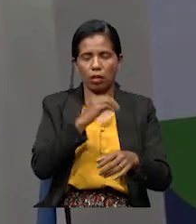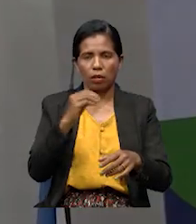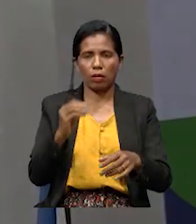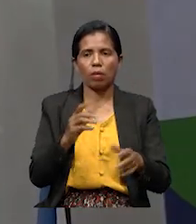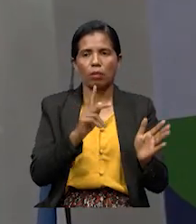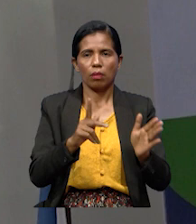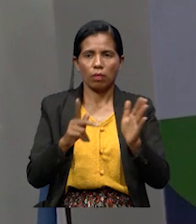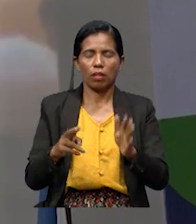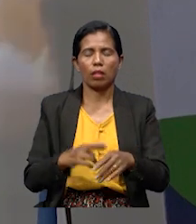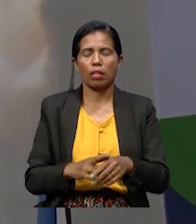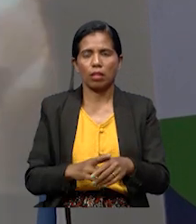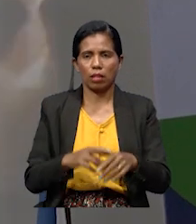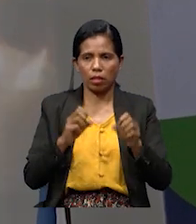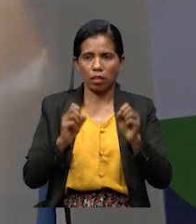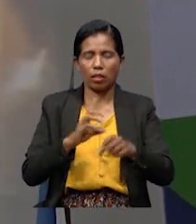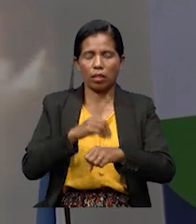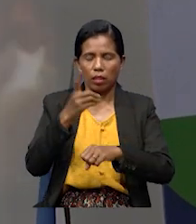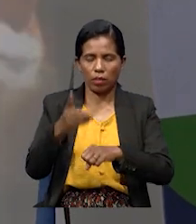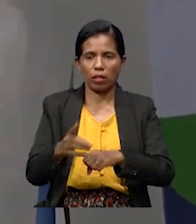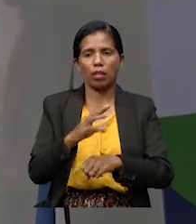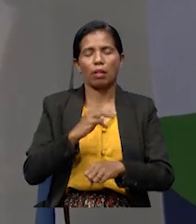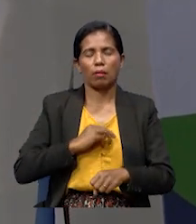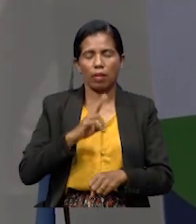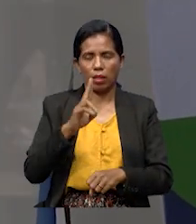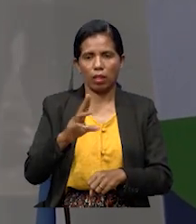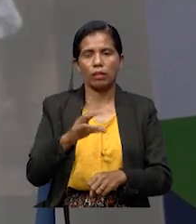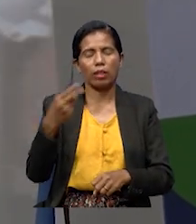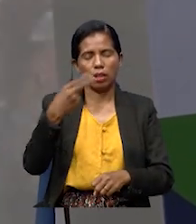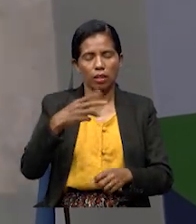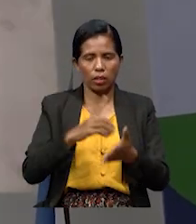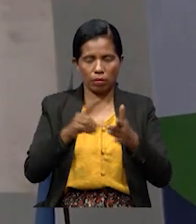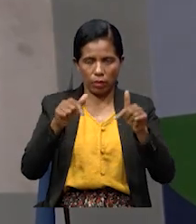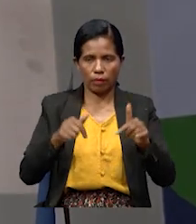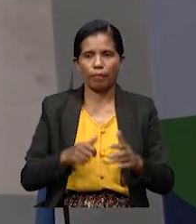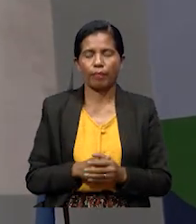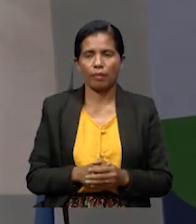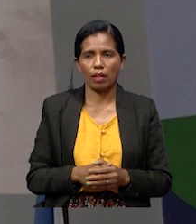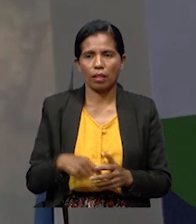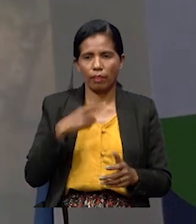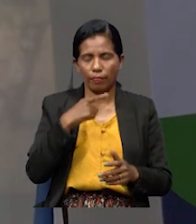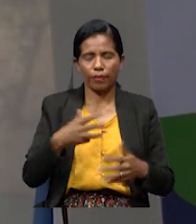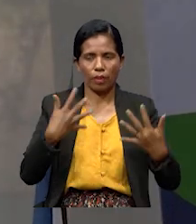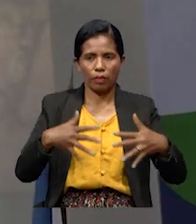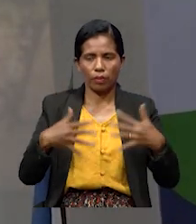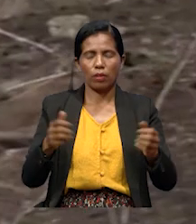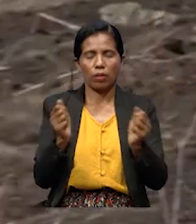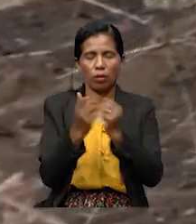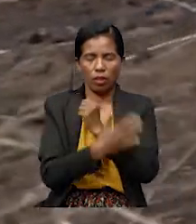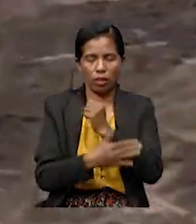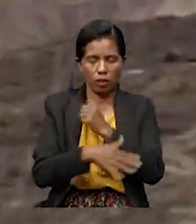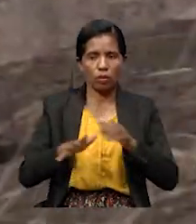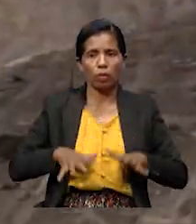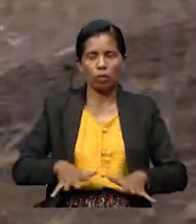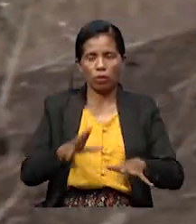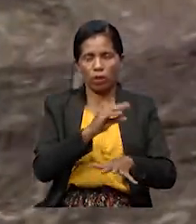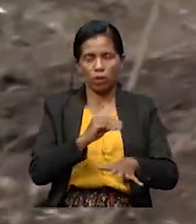redução risco de desastre e CT8-Man Liu, quinta semana, né? Dagen Liu até tem, FUNU entre Rússia e Ucrânia,